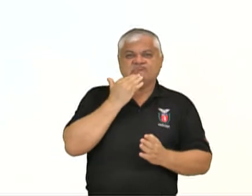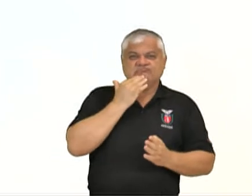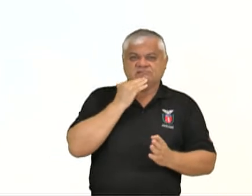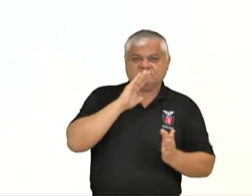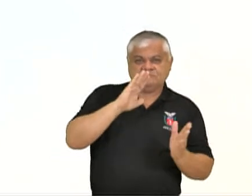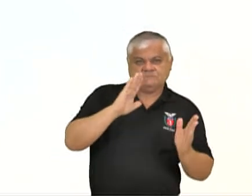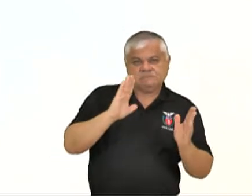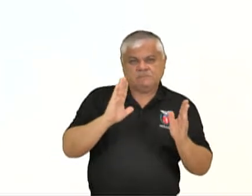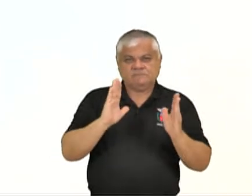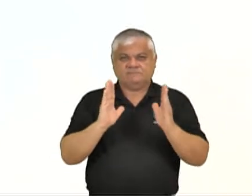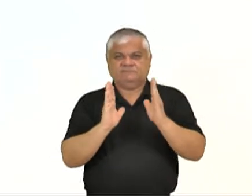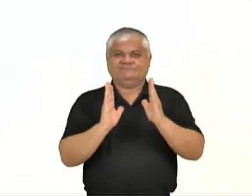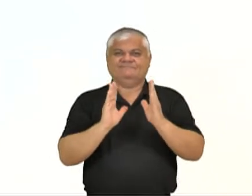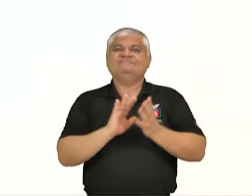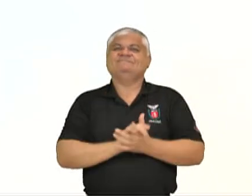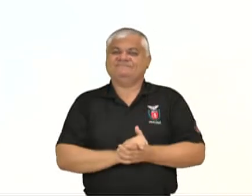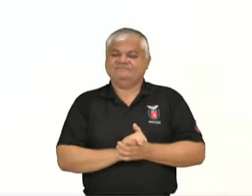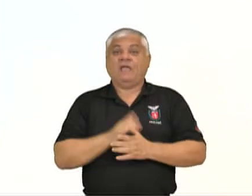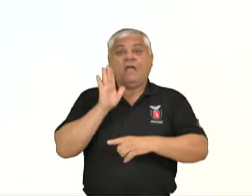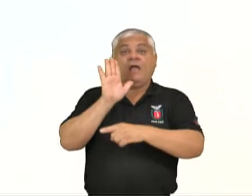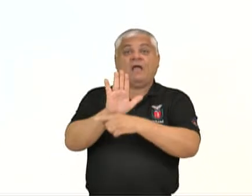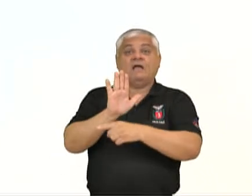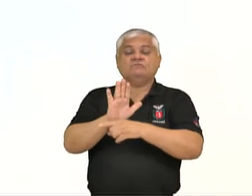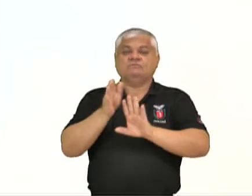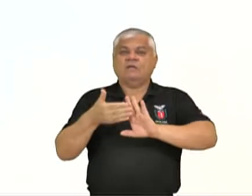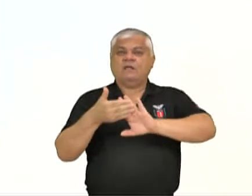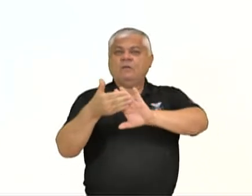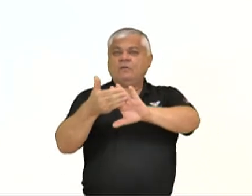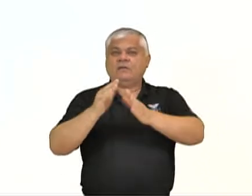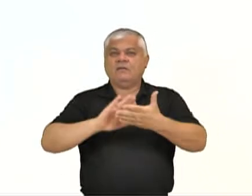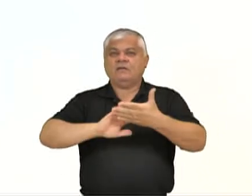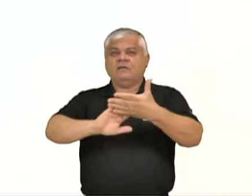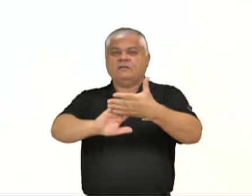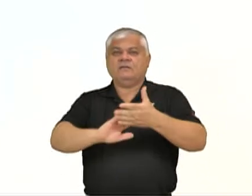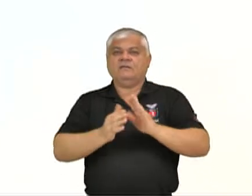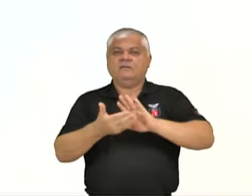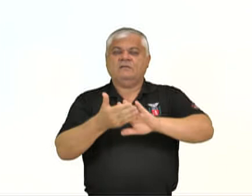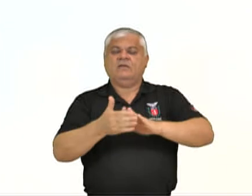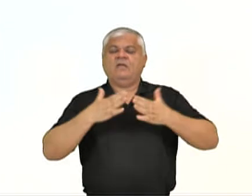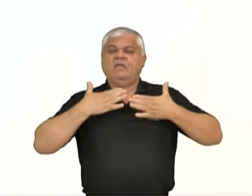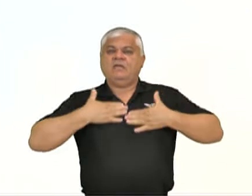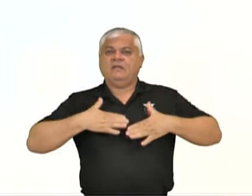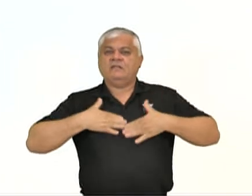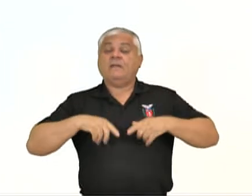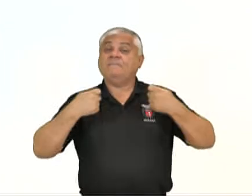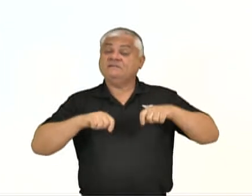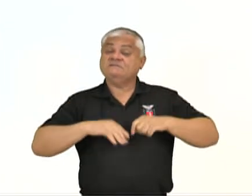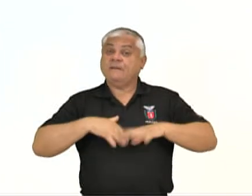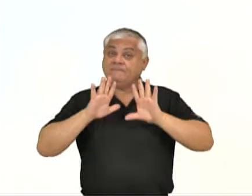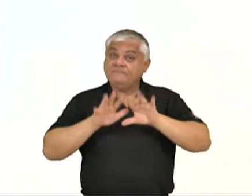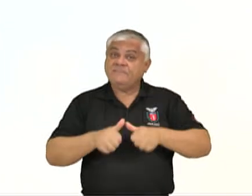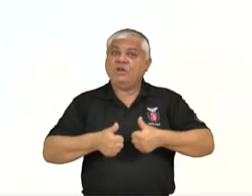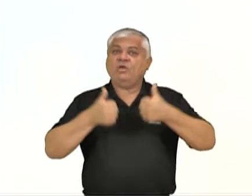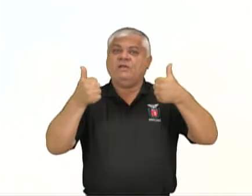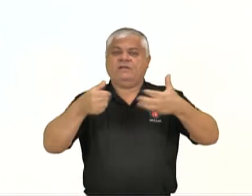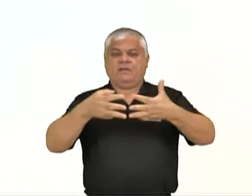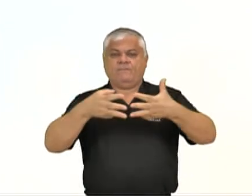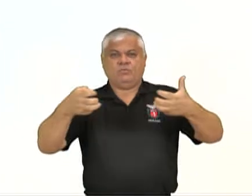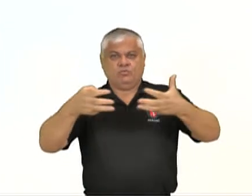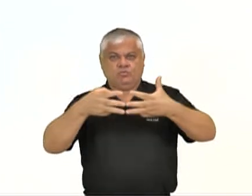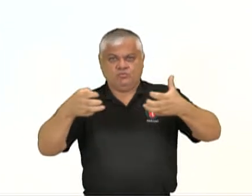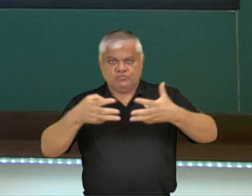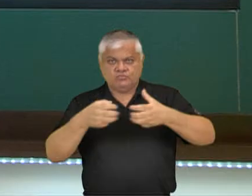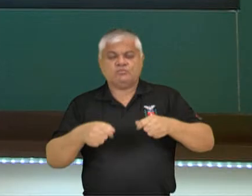corpo. Ao alongar e relaxar, é possível melhorar a ativação dos músculos da cadeia de flexão do corpo. E como